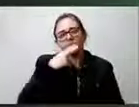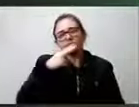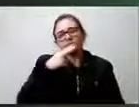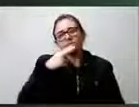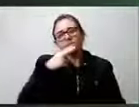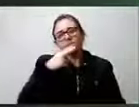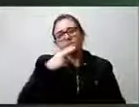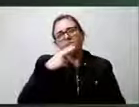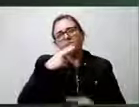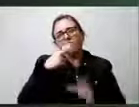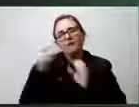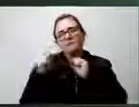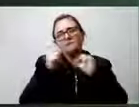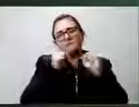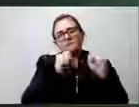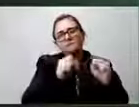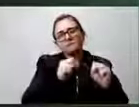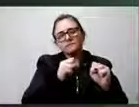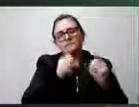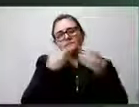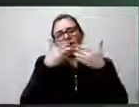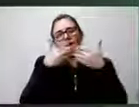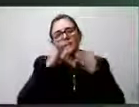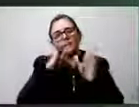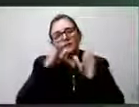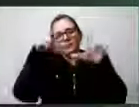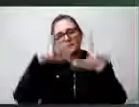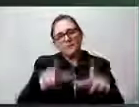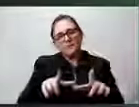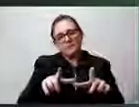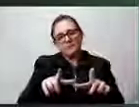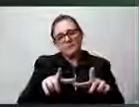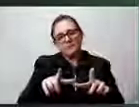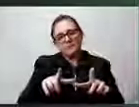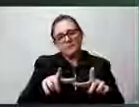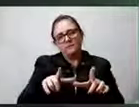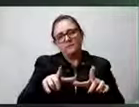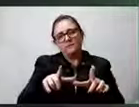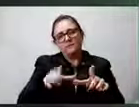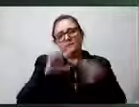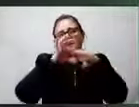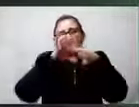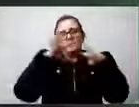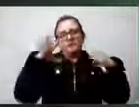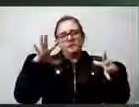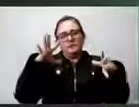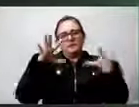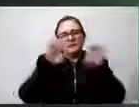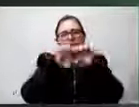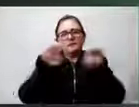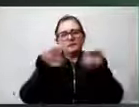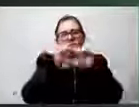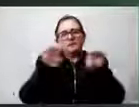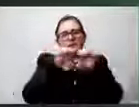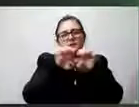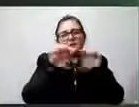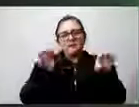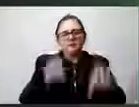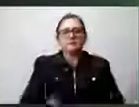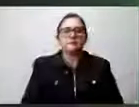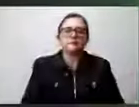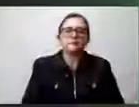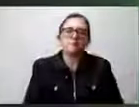poder abrir esse espaço medial, soltando essas estruturas mediais do côndilo articular.